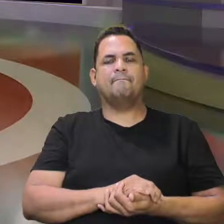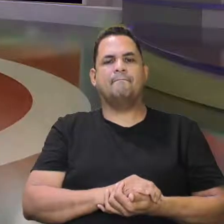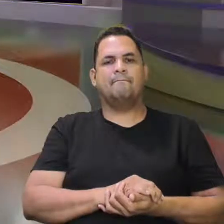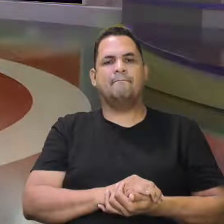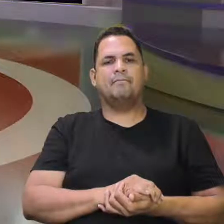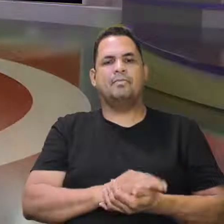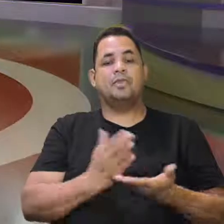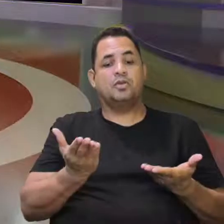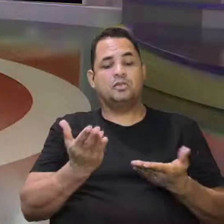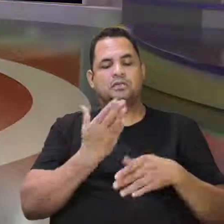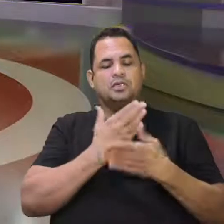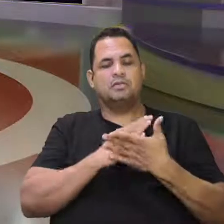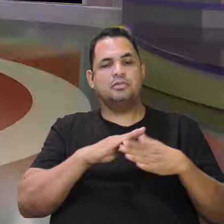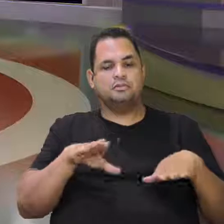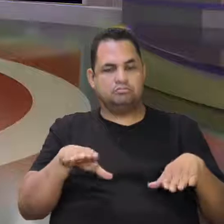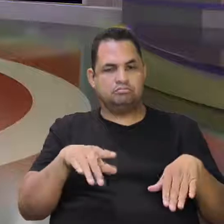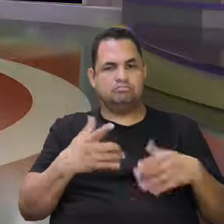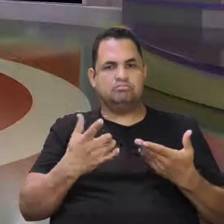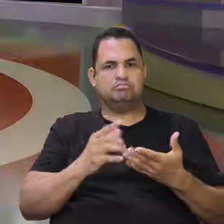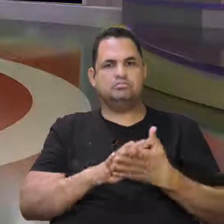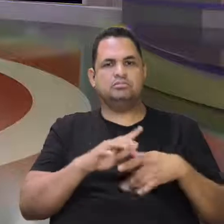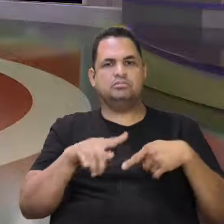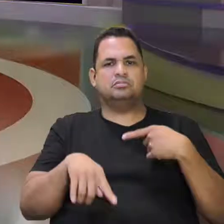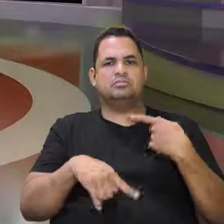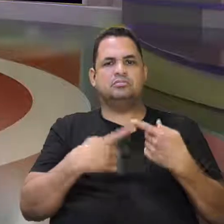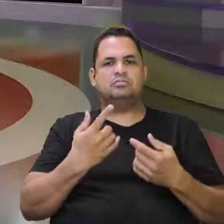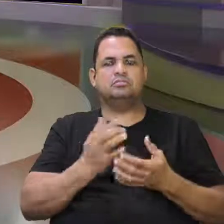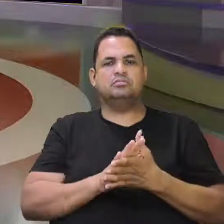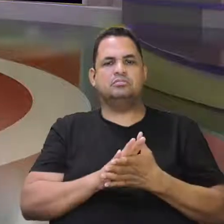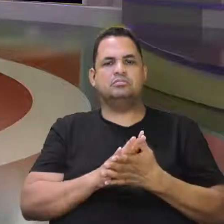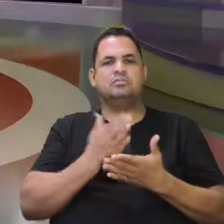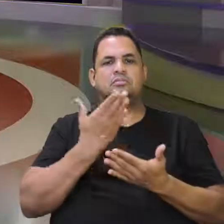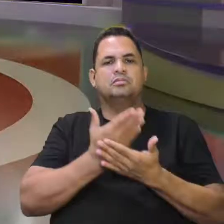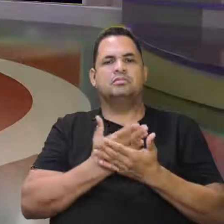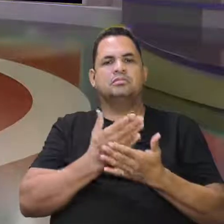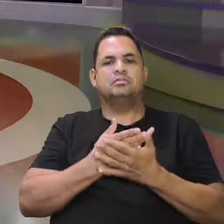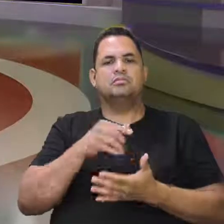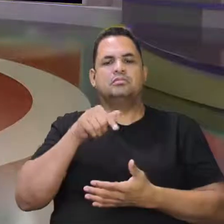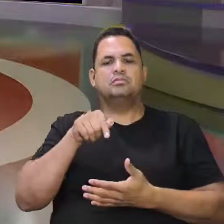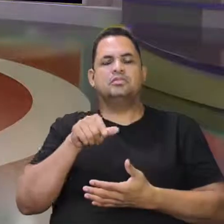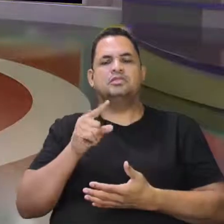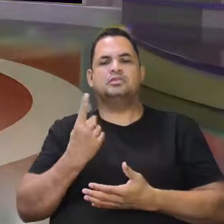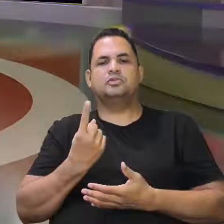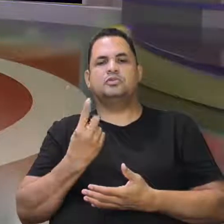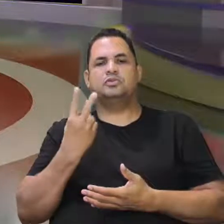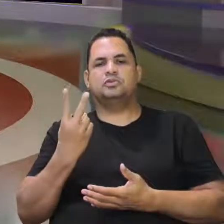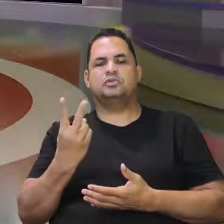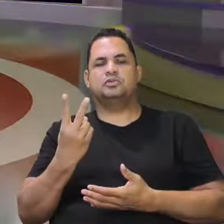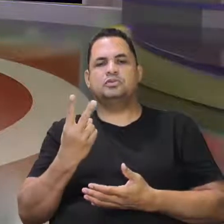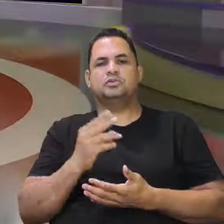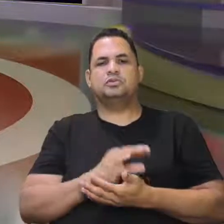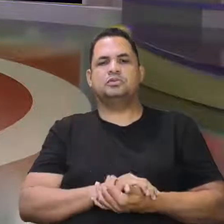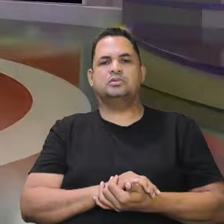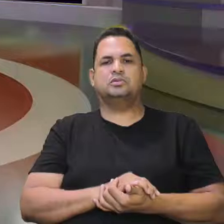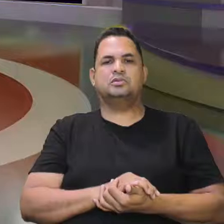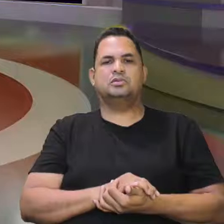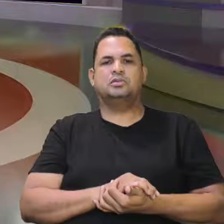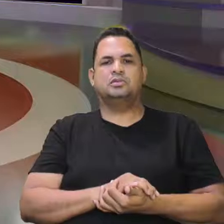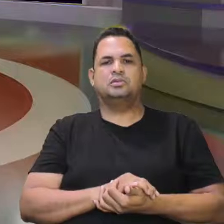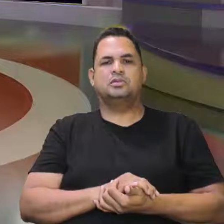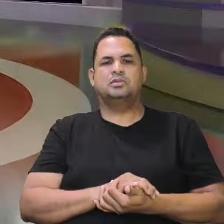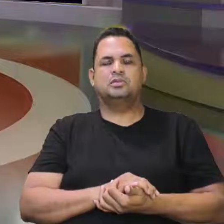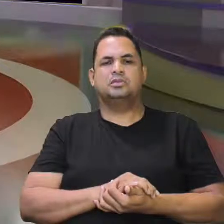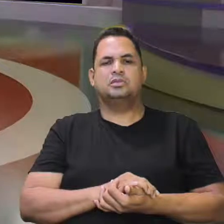guys. Por hoje é só. Nós vamos daqui a pouco dar início à nossa aula 7.2